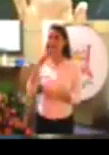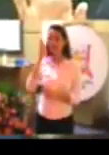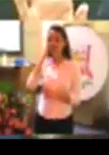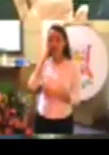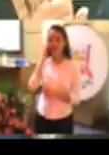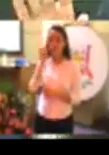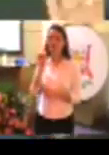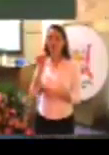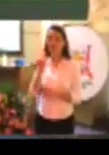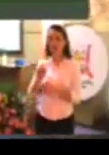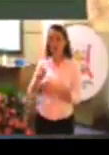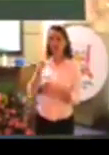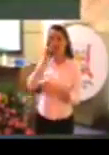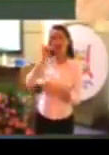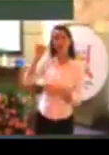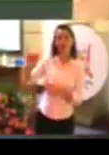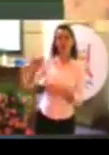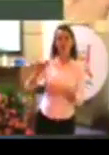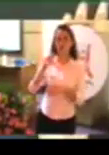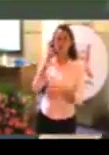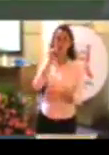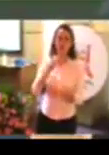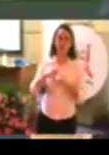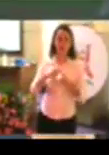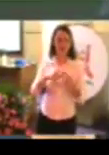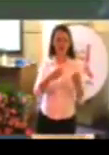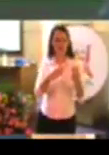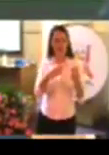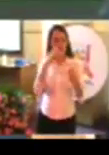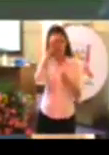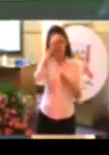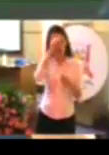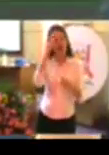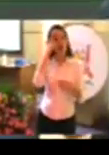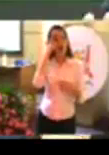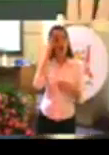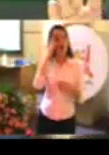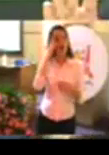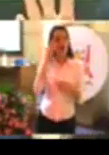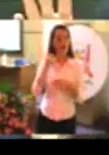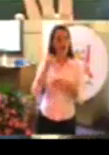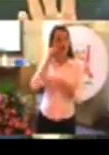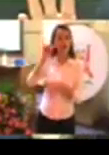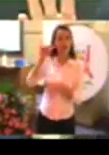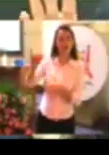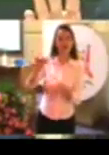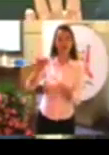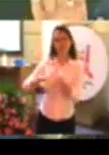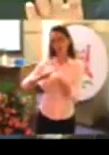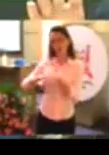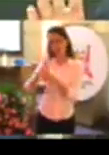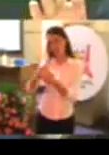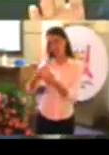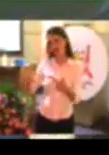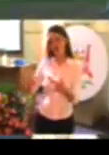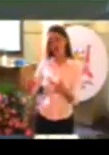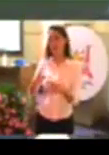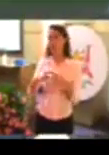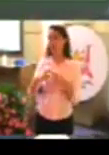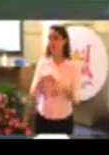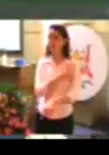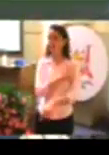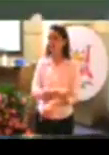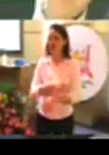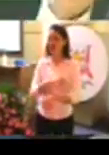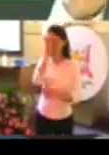qualquer doença, mas uma série de doenças vão ser evitadas por quem tem